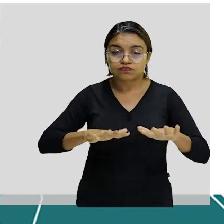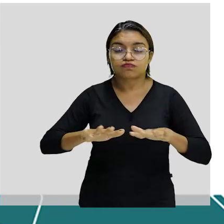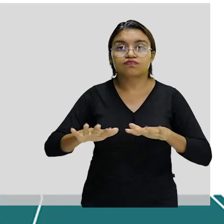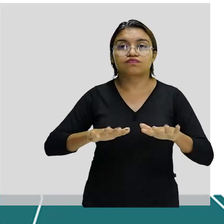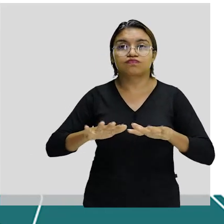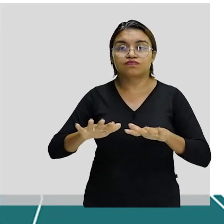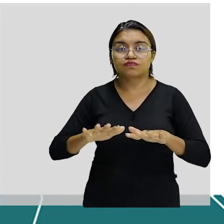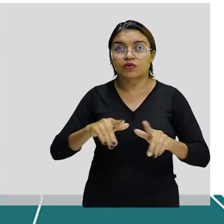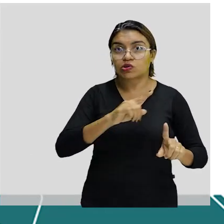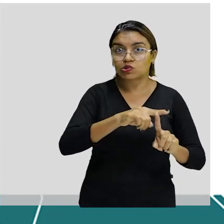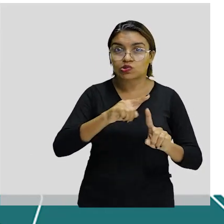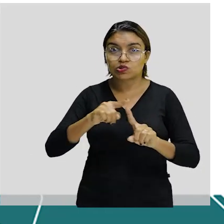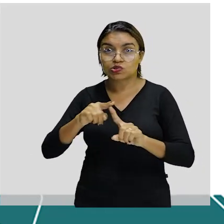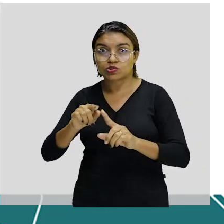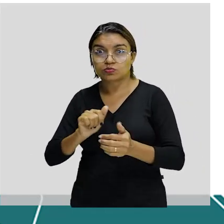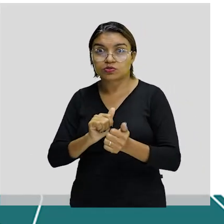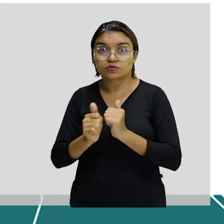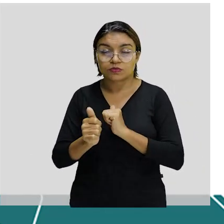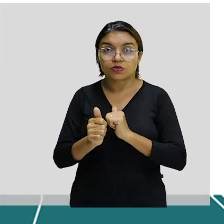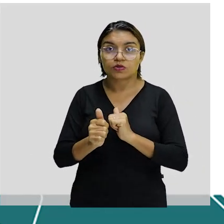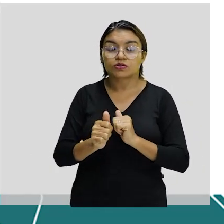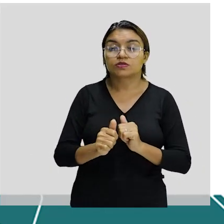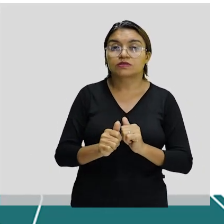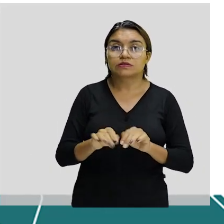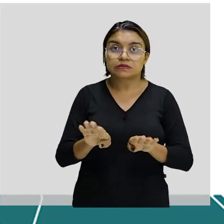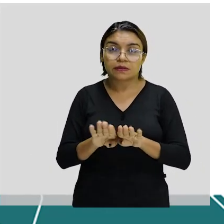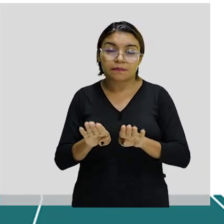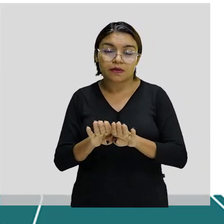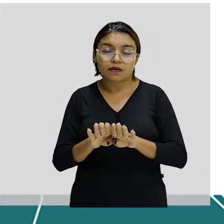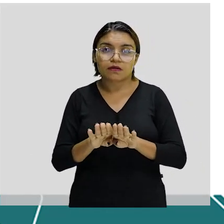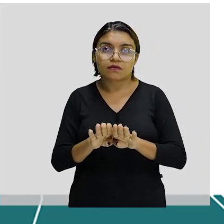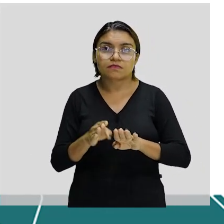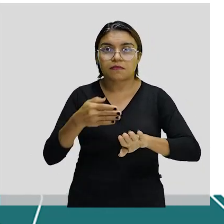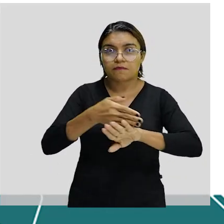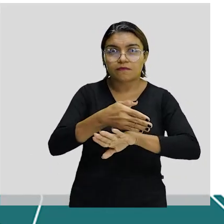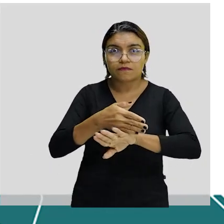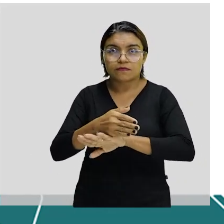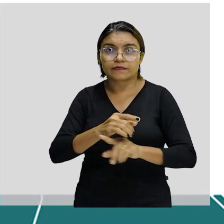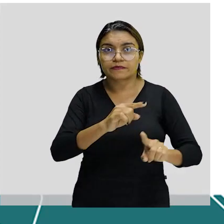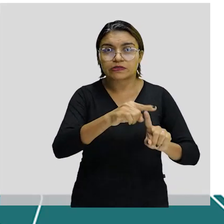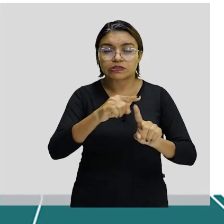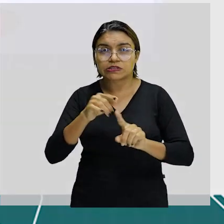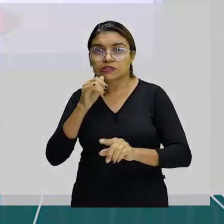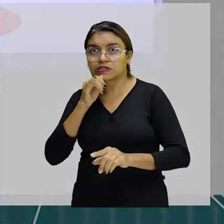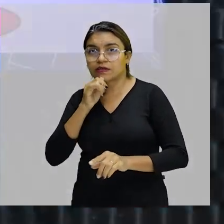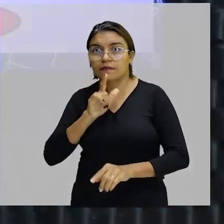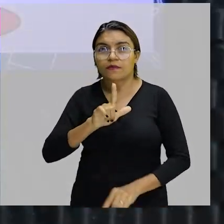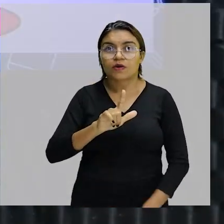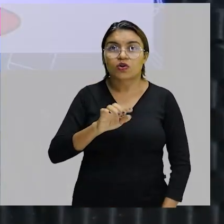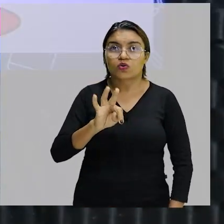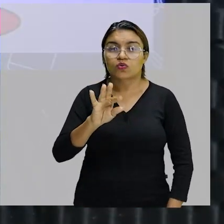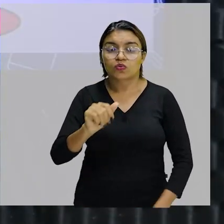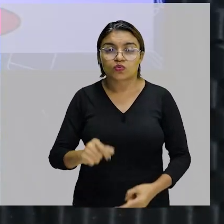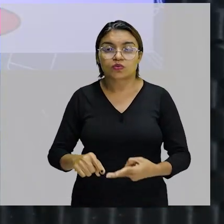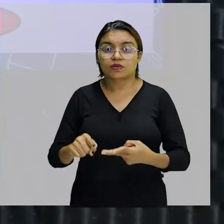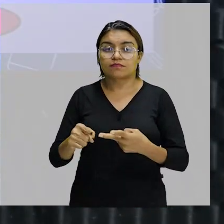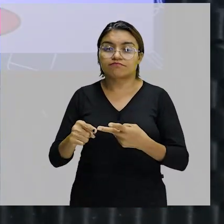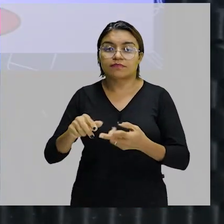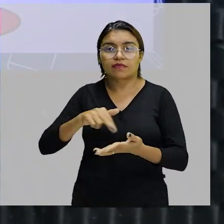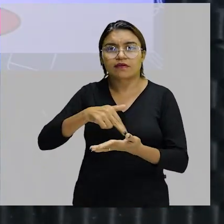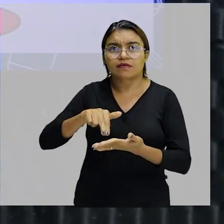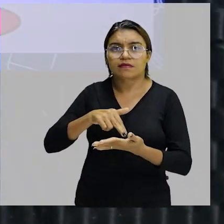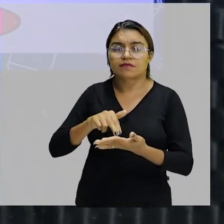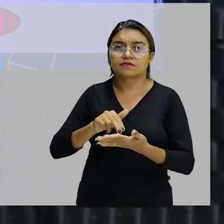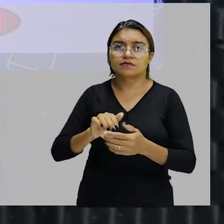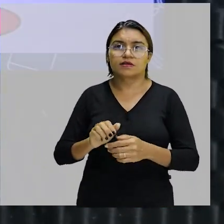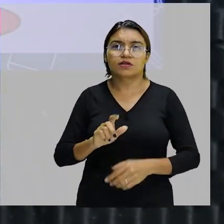esportiva, dentro daquelas unidades temáticas também, se eu participo de uma luta, de uma dança, de uma ginástica,